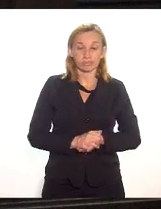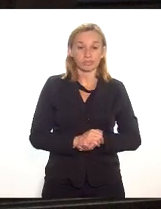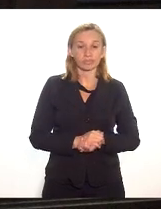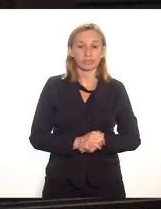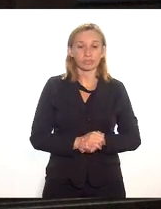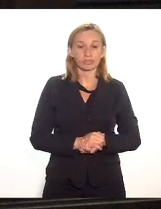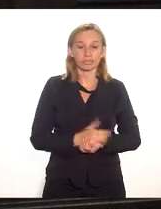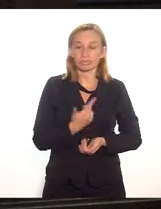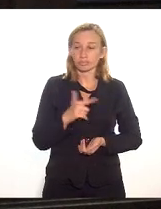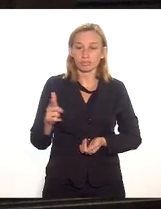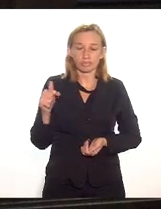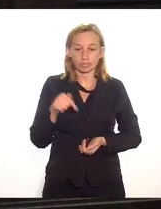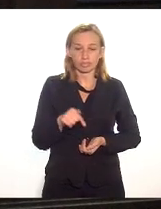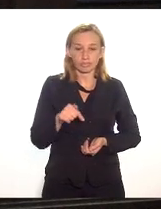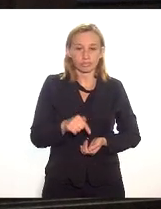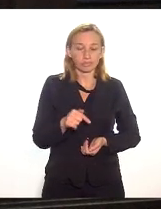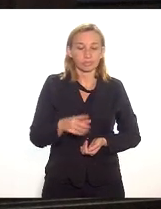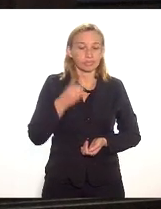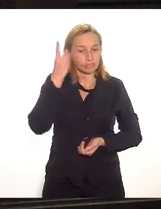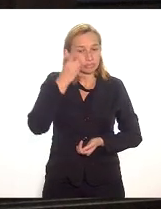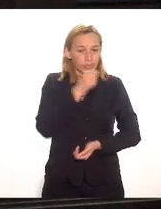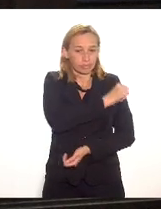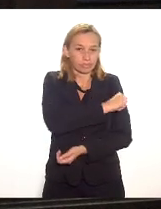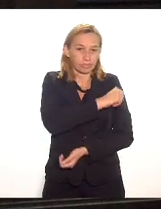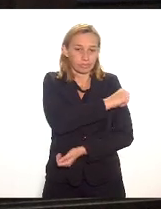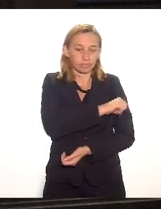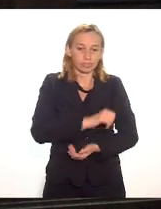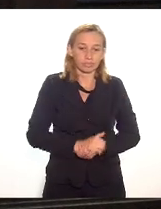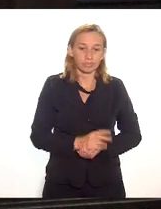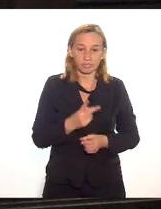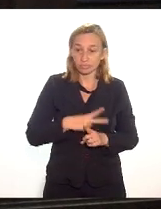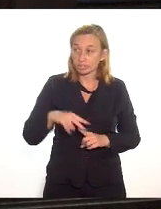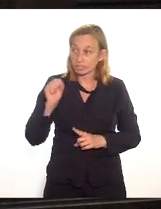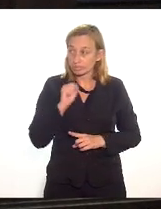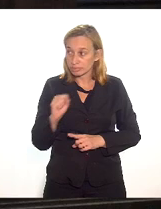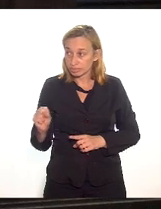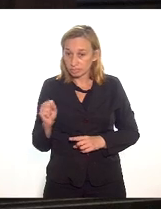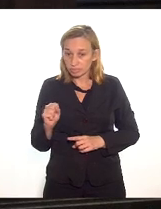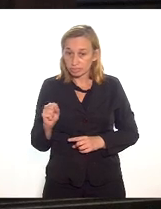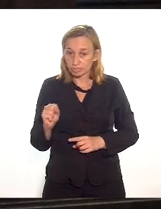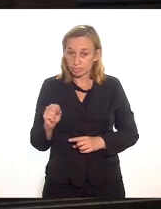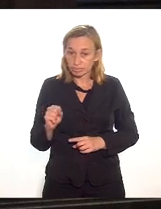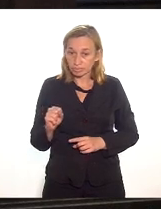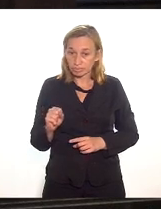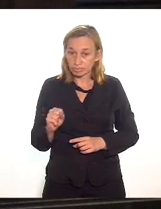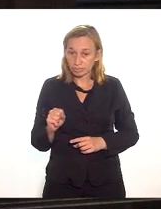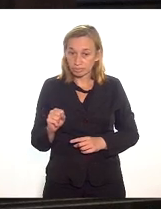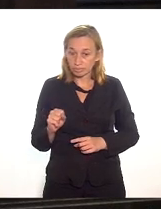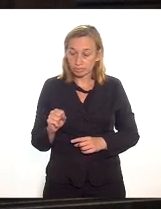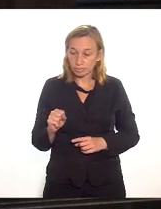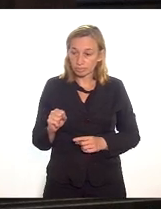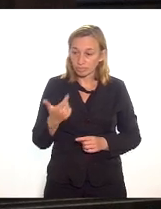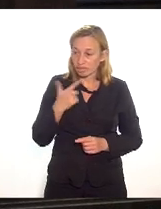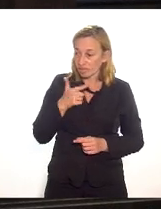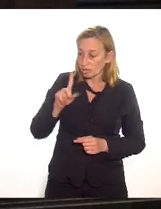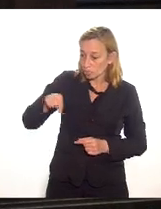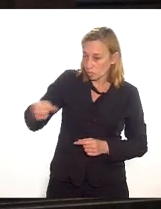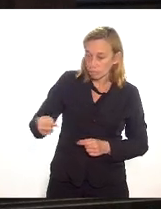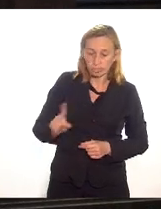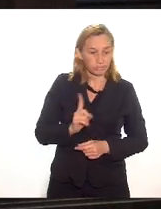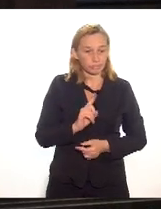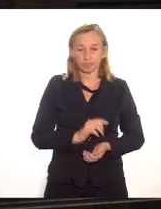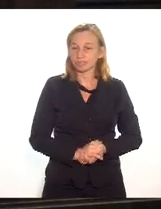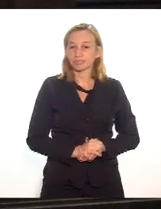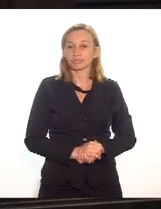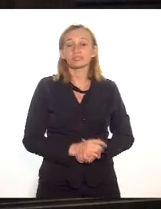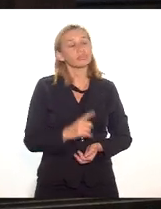havia aqui, deputada enfermeira Rejane, vencedores tripudiando sobre derrotados.